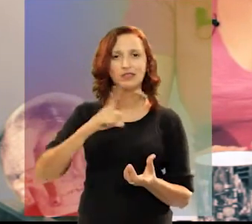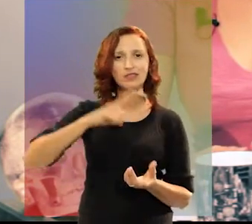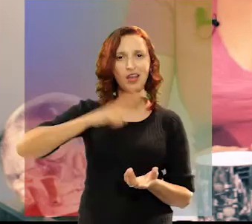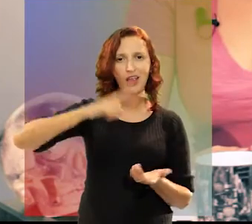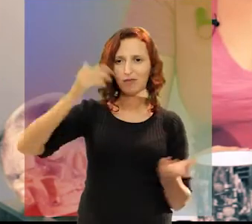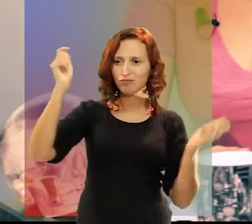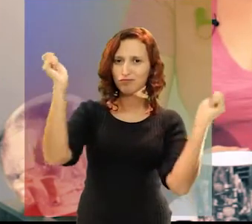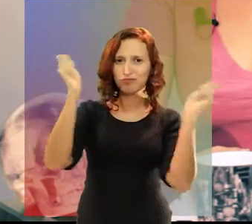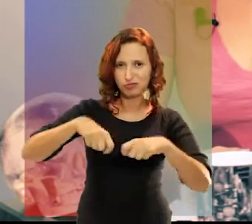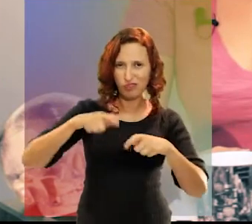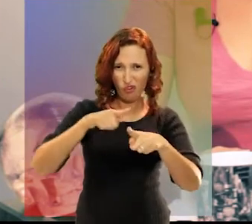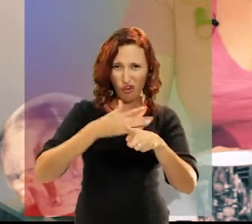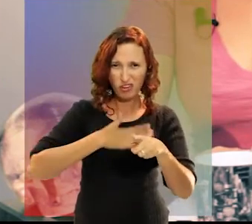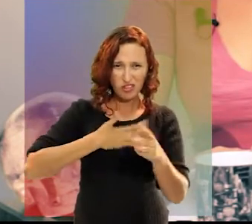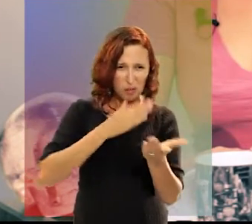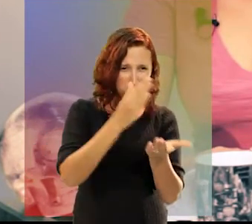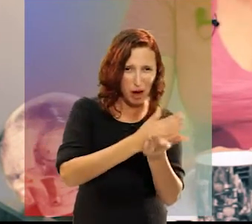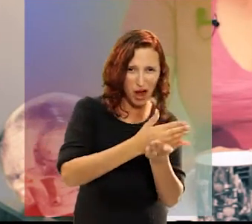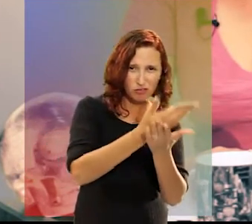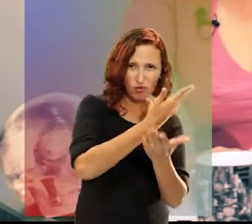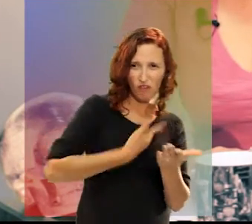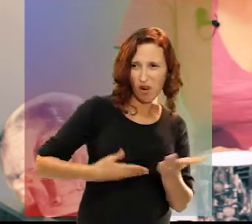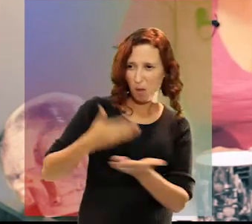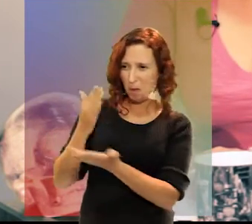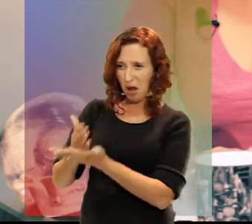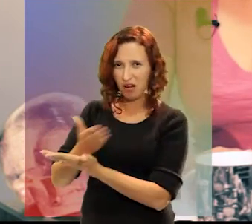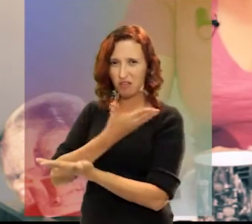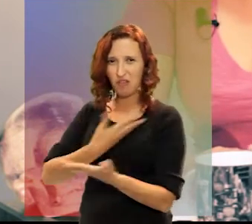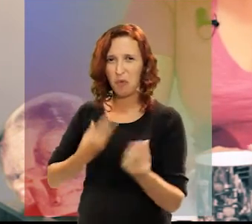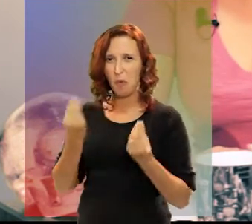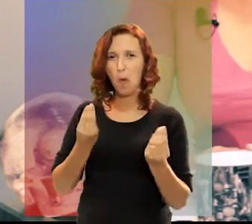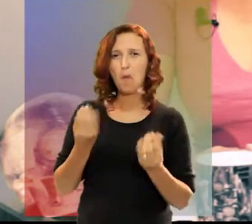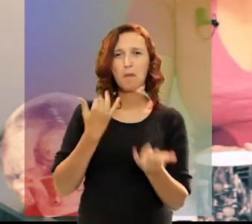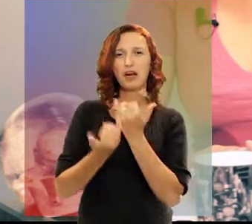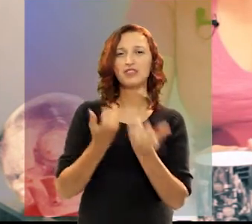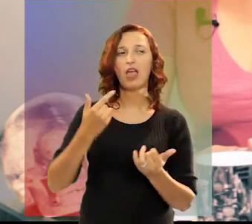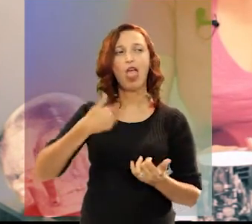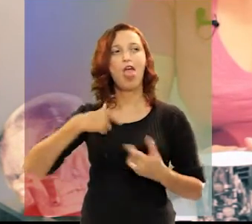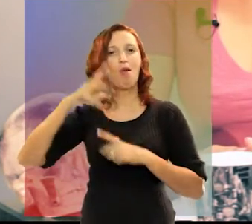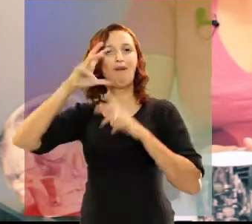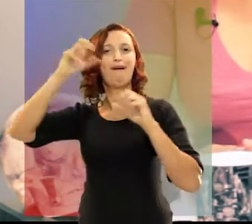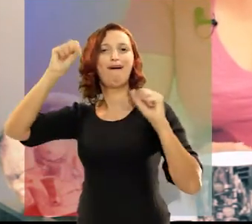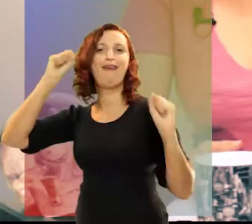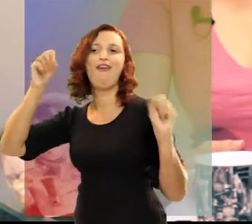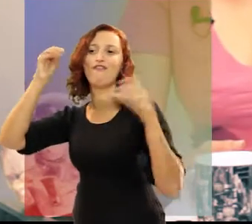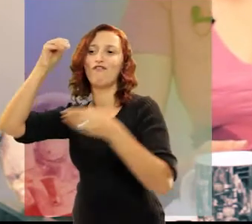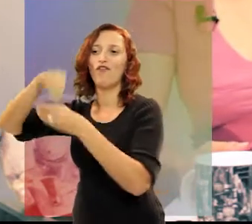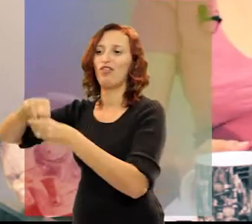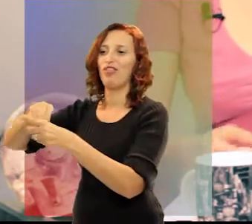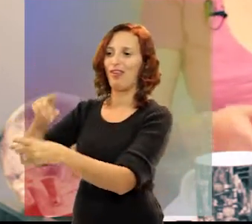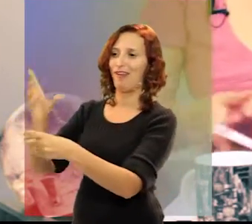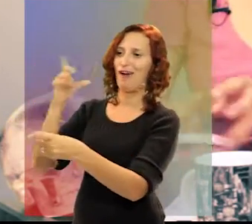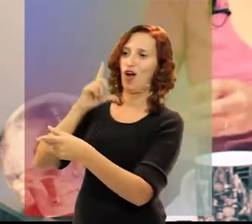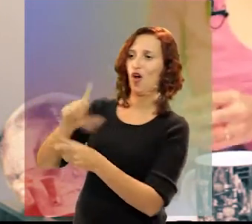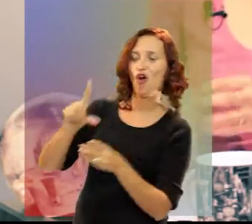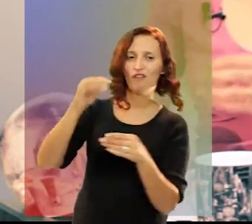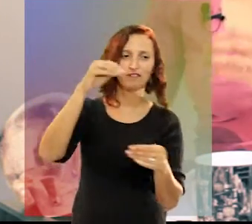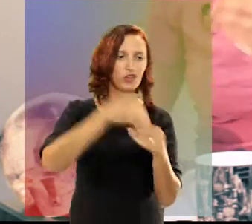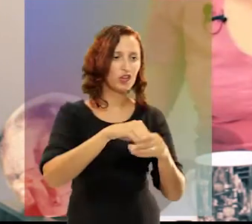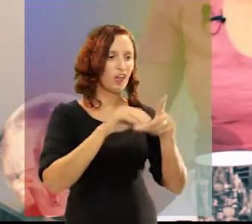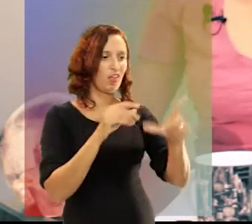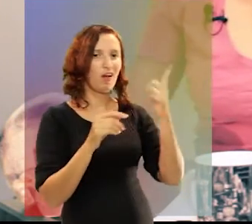existe a possibilidade de você gostar de um e de outro e todo mundo sentir que tá ganhando, né? Porque você vota num ou no outro e os dois estão